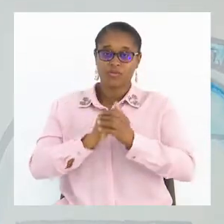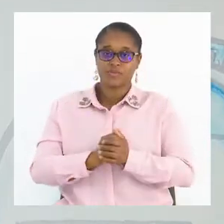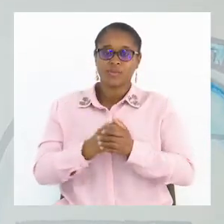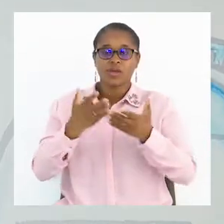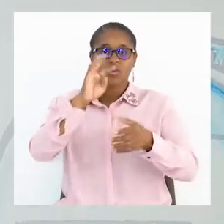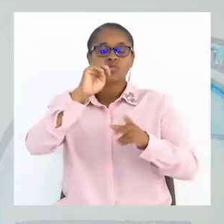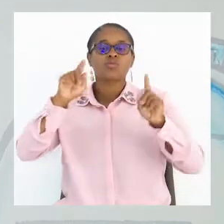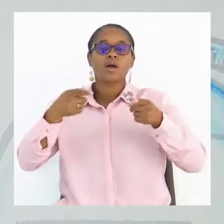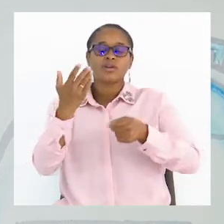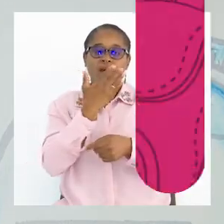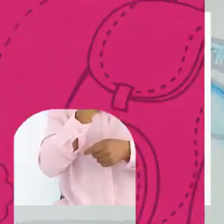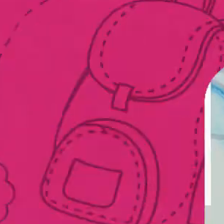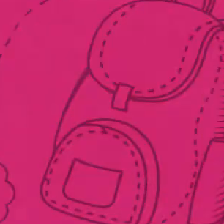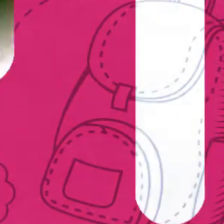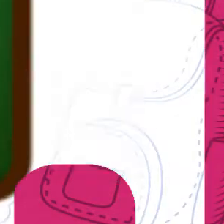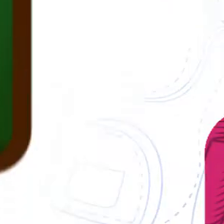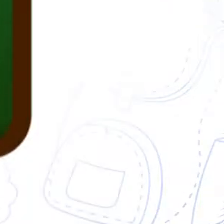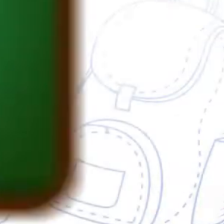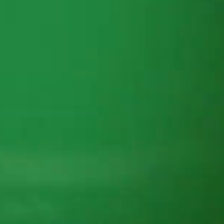ao sumário da aula de hoje.